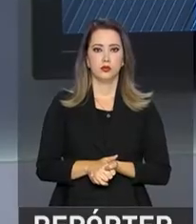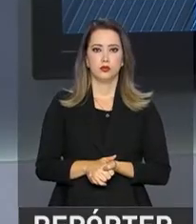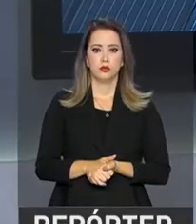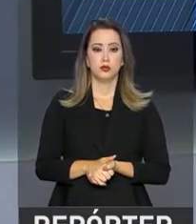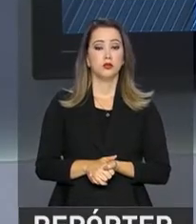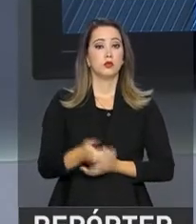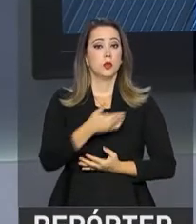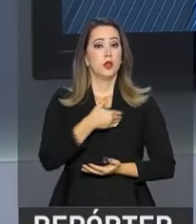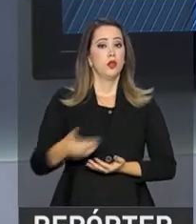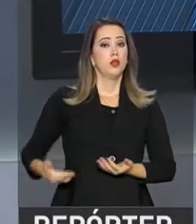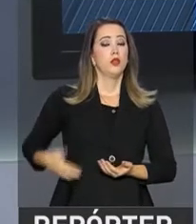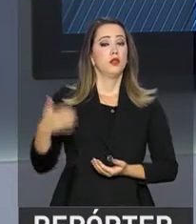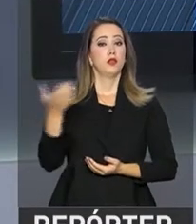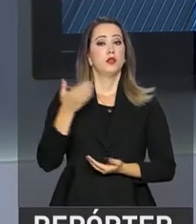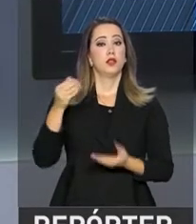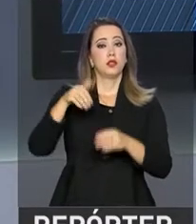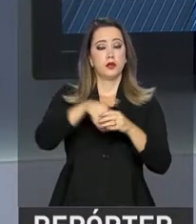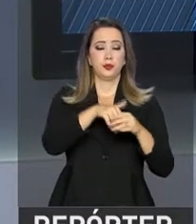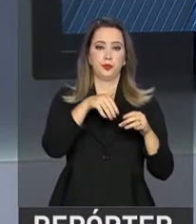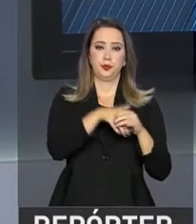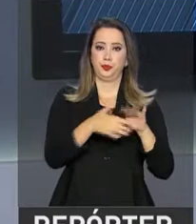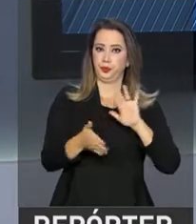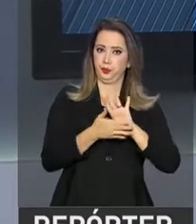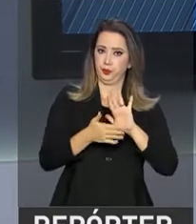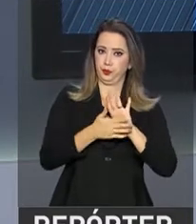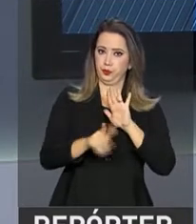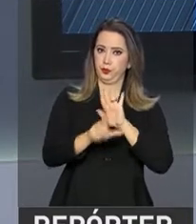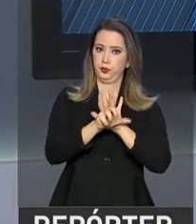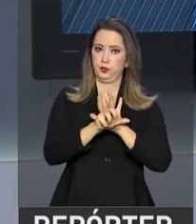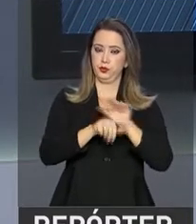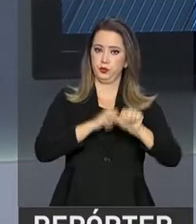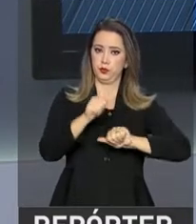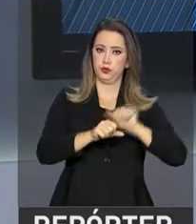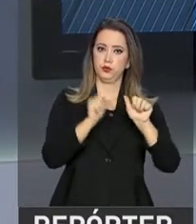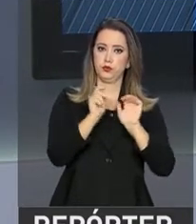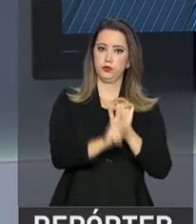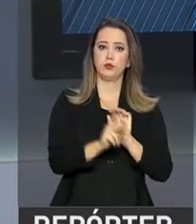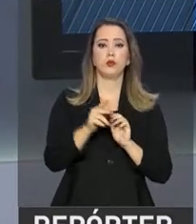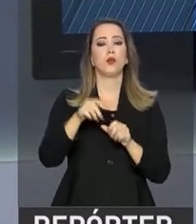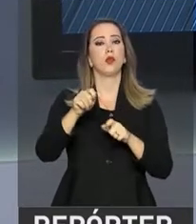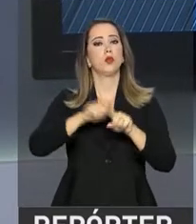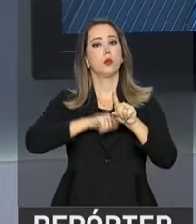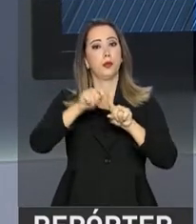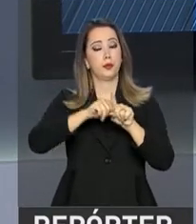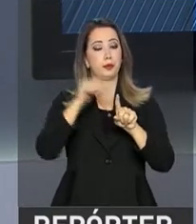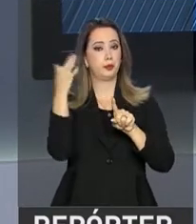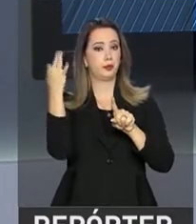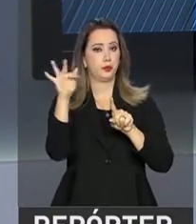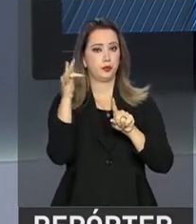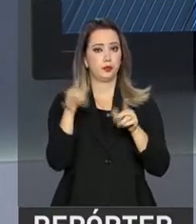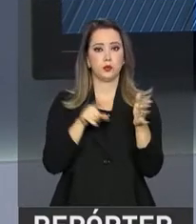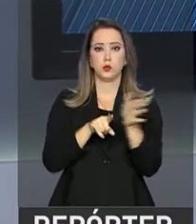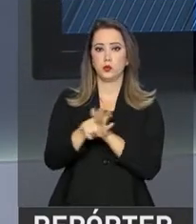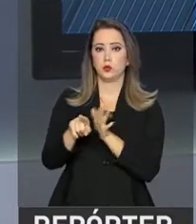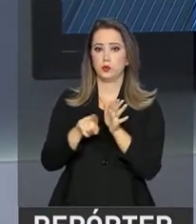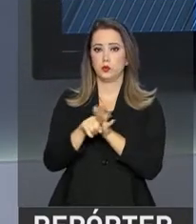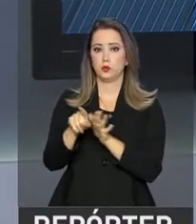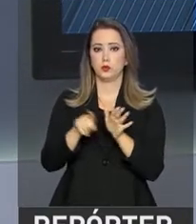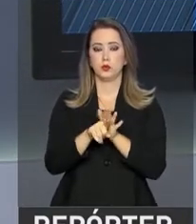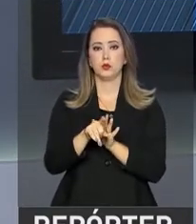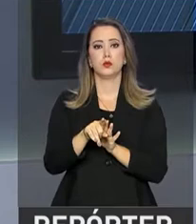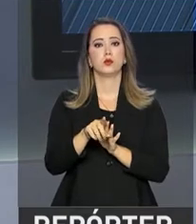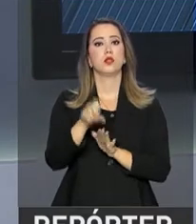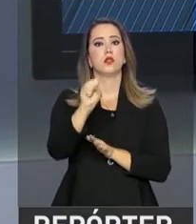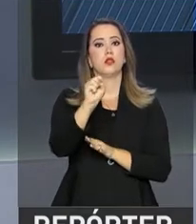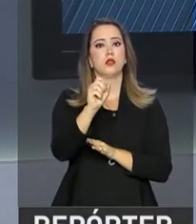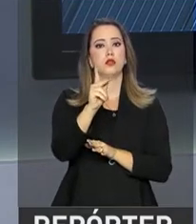o governo quer votar a proposta de reforma da previdência na câmara dos deputados no mês de fevereiro e uma pesquisa realizada pelo serviço de